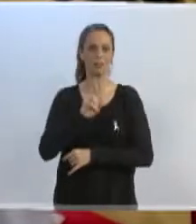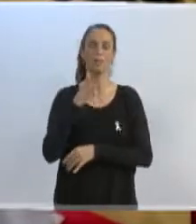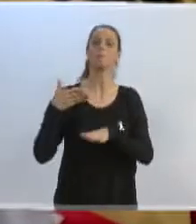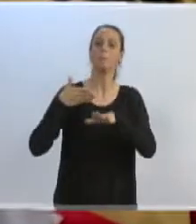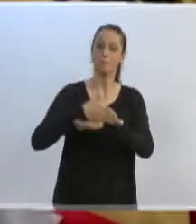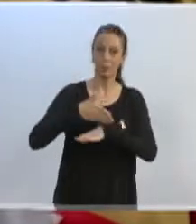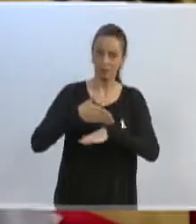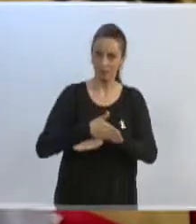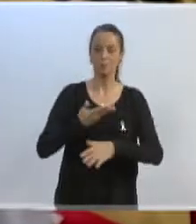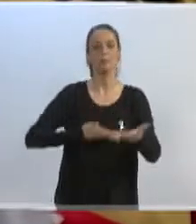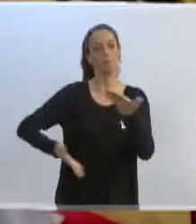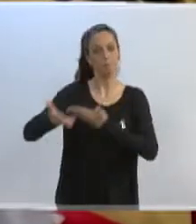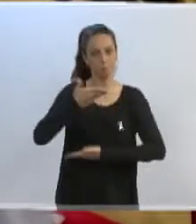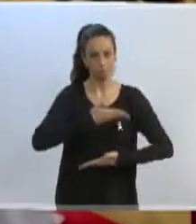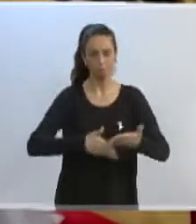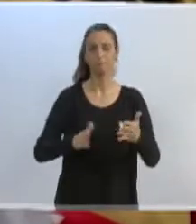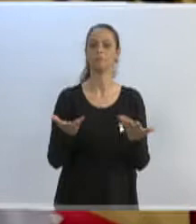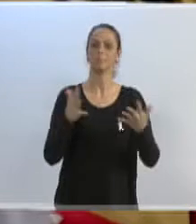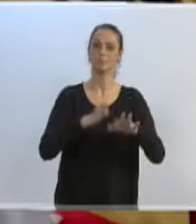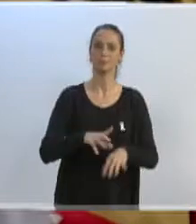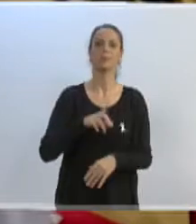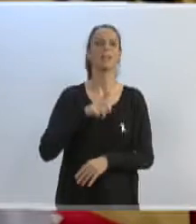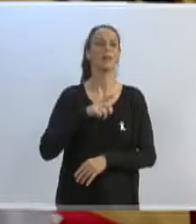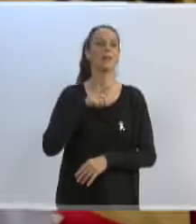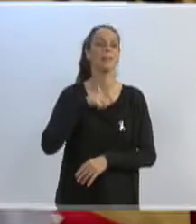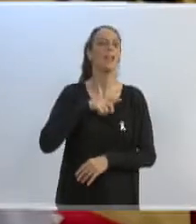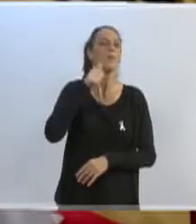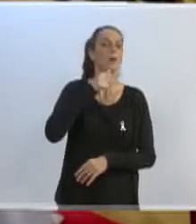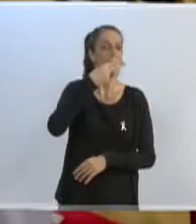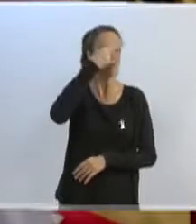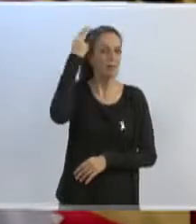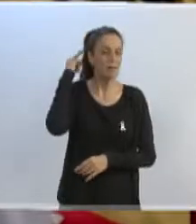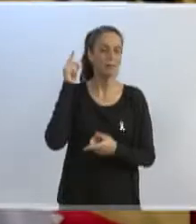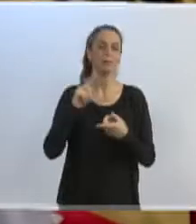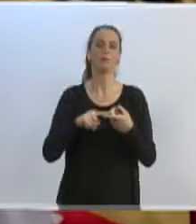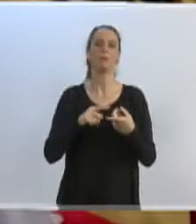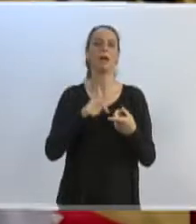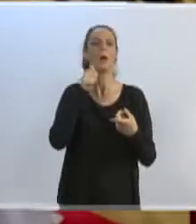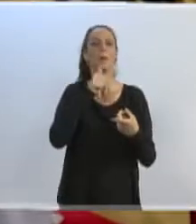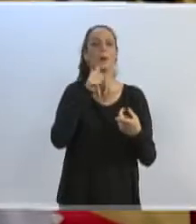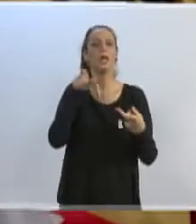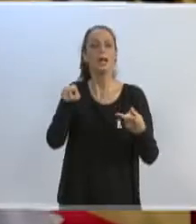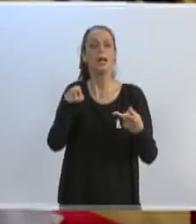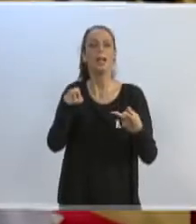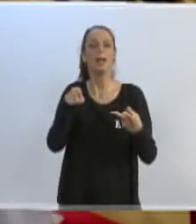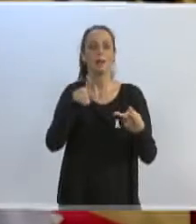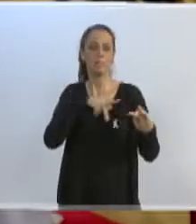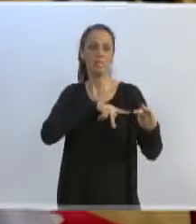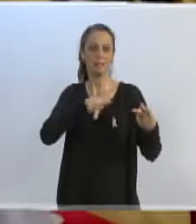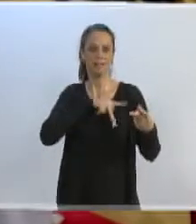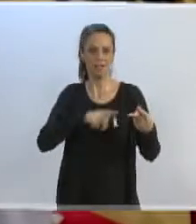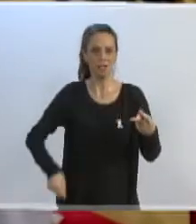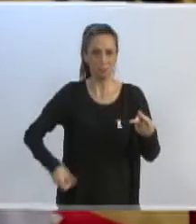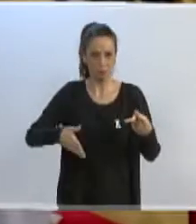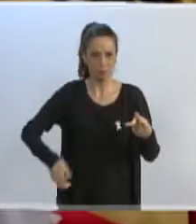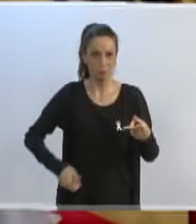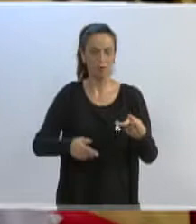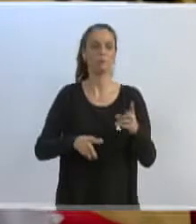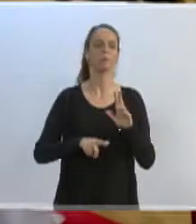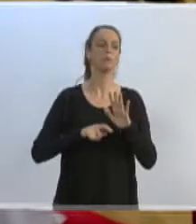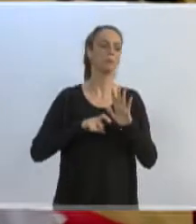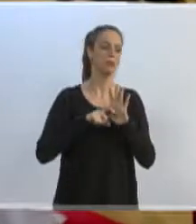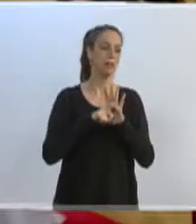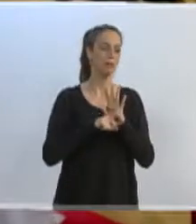Rede de Inclusão. Temos aqui a Nívia, da ABADA, a Maria Helena da BUDEF, enfim,